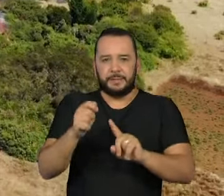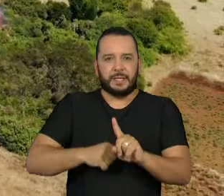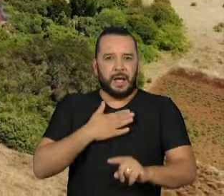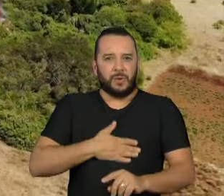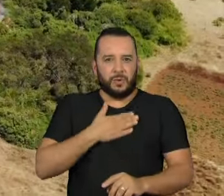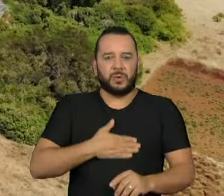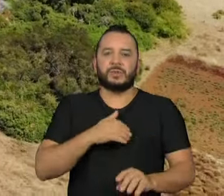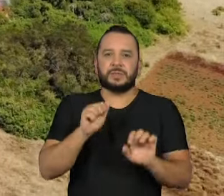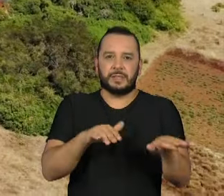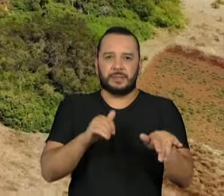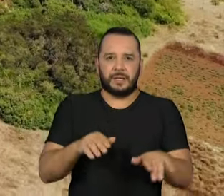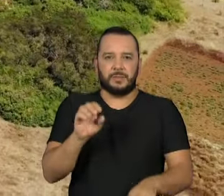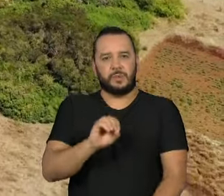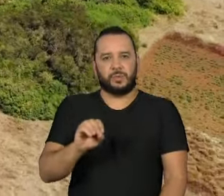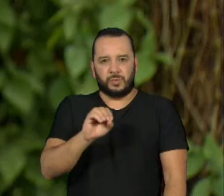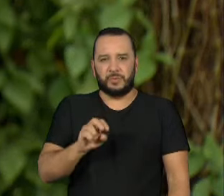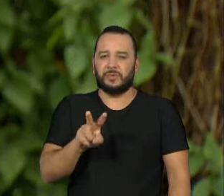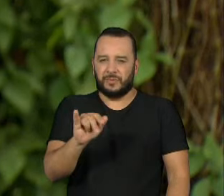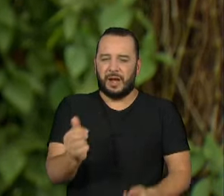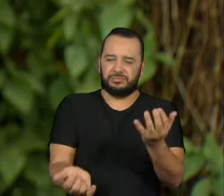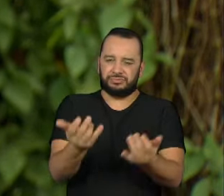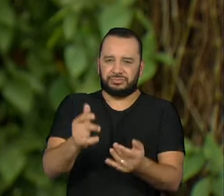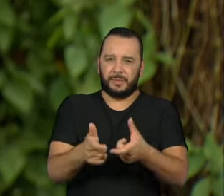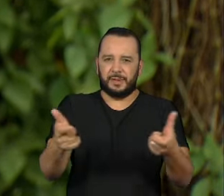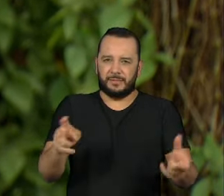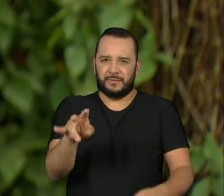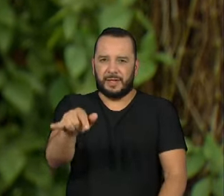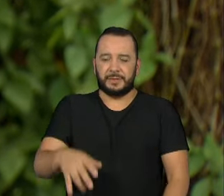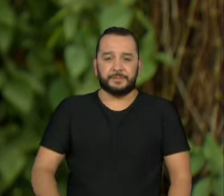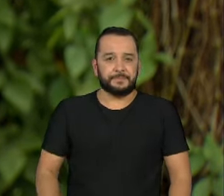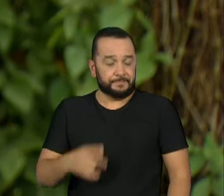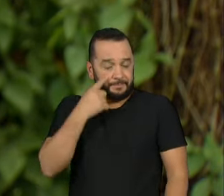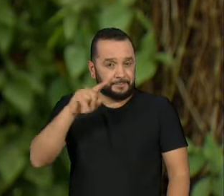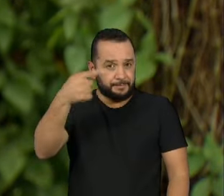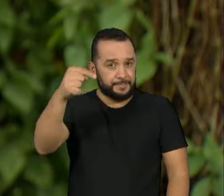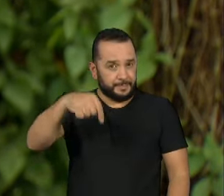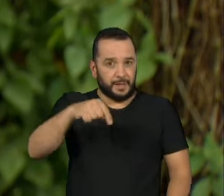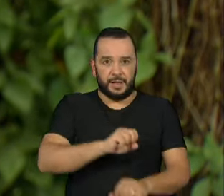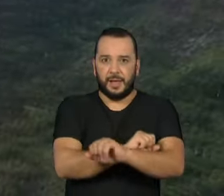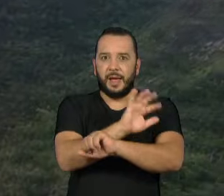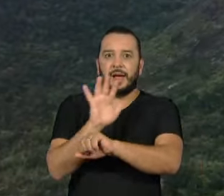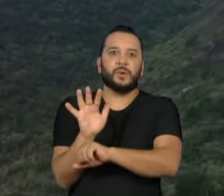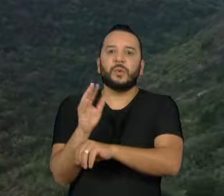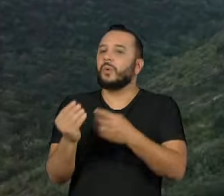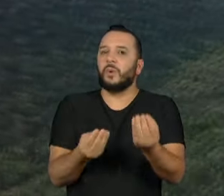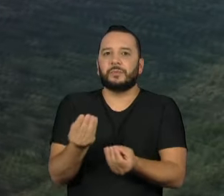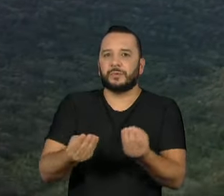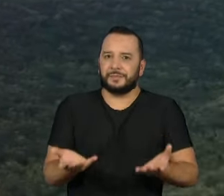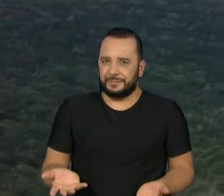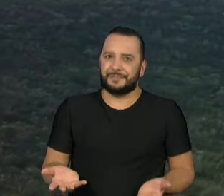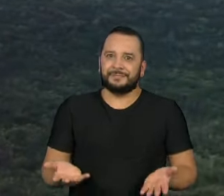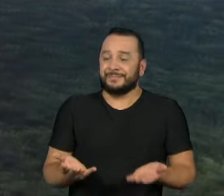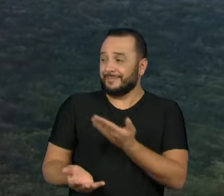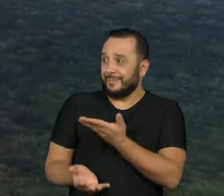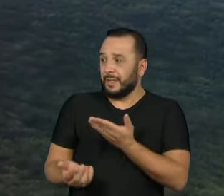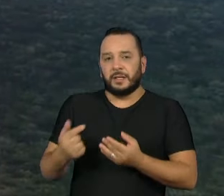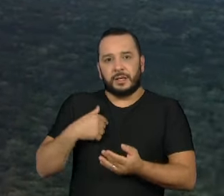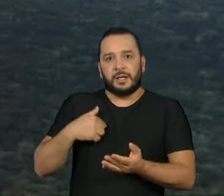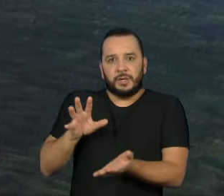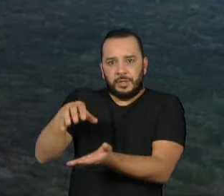e outubro. E você vai ver logo mais aqui no Repórter Eco. A